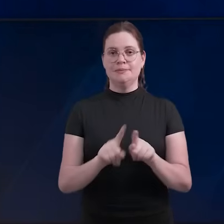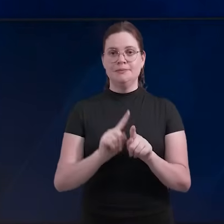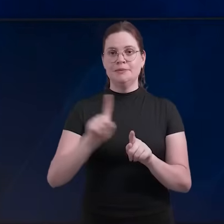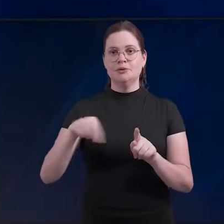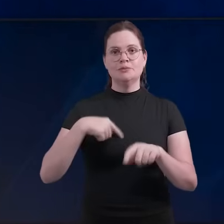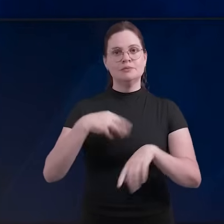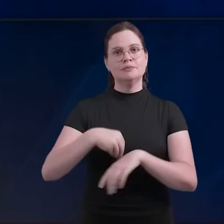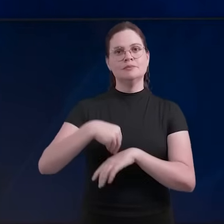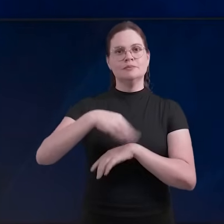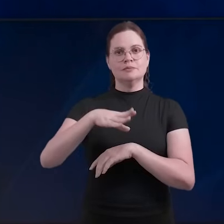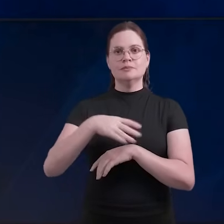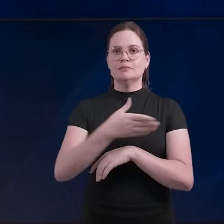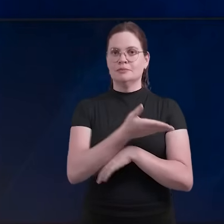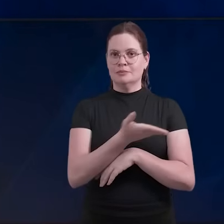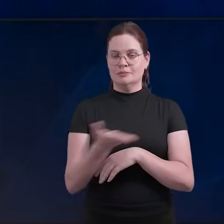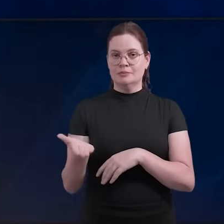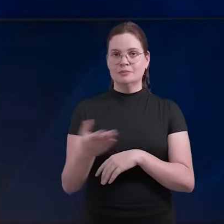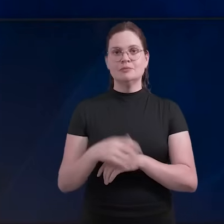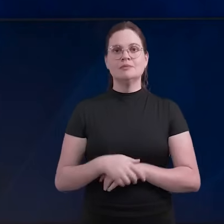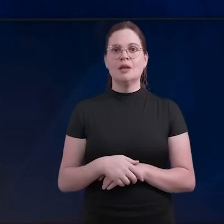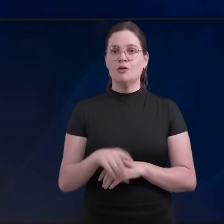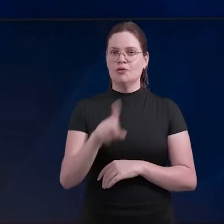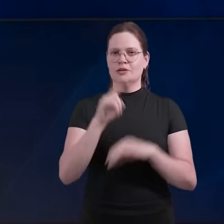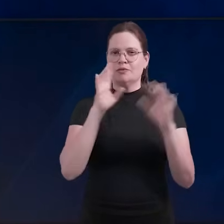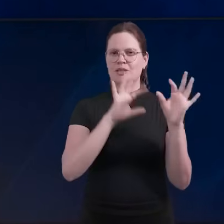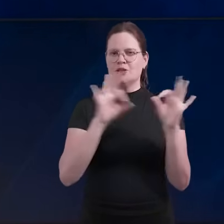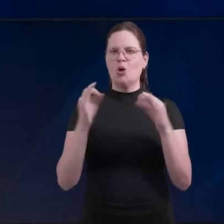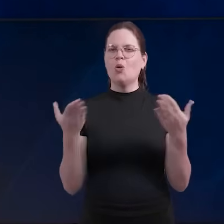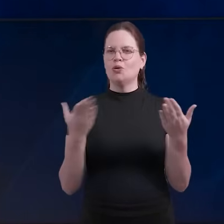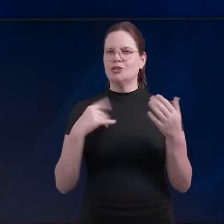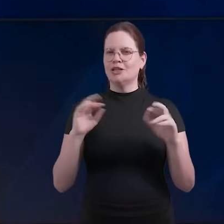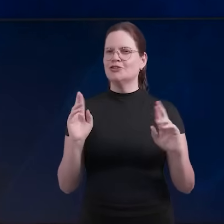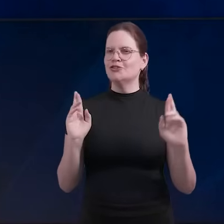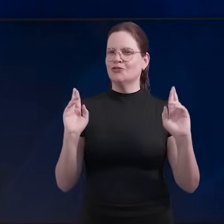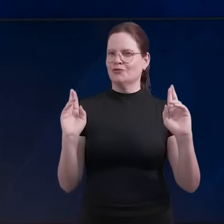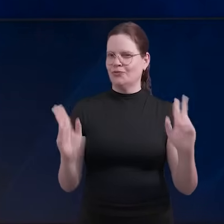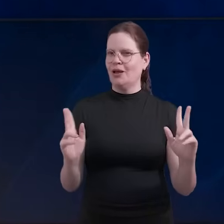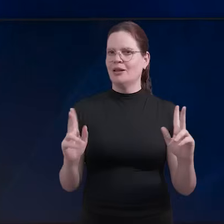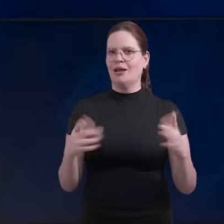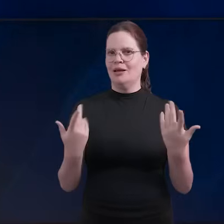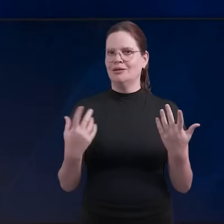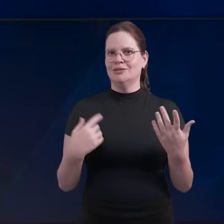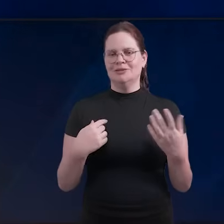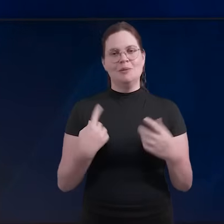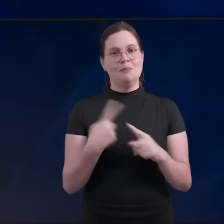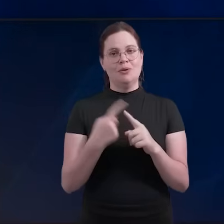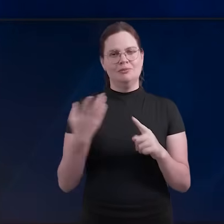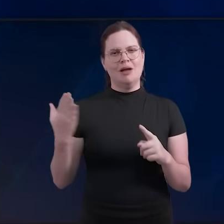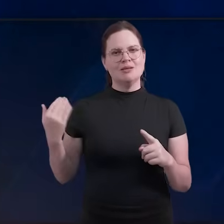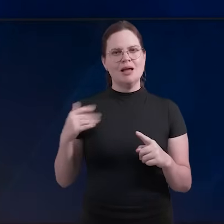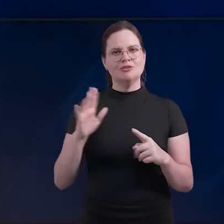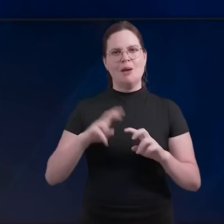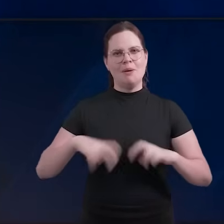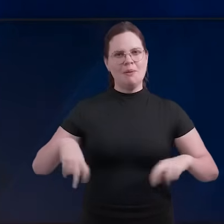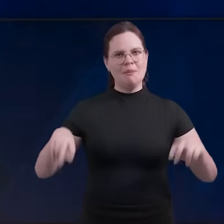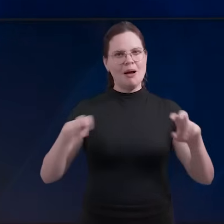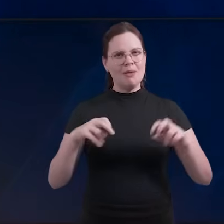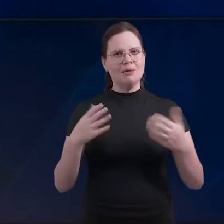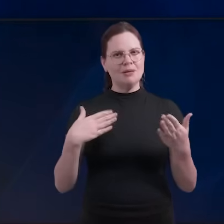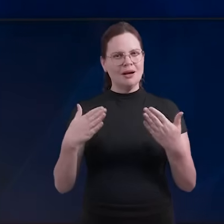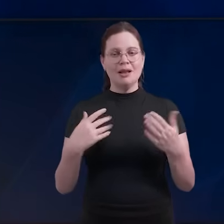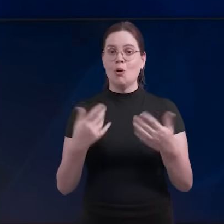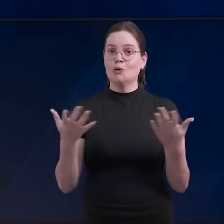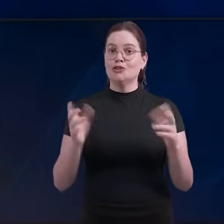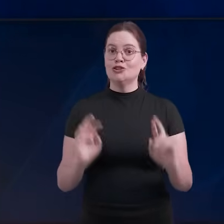dizer que aqui estamos transmitindo uma palavra que hoje ela terá um caráter diferente, naturalmente, de palavras